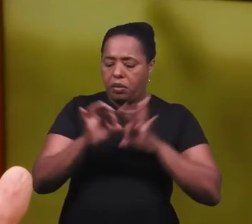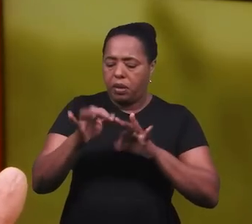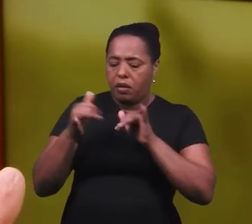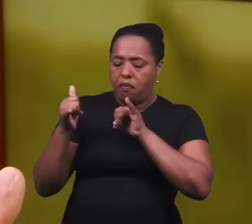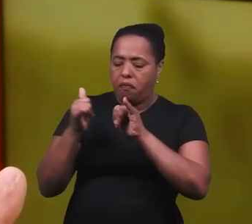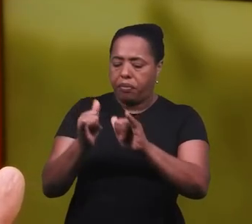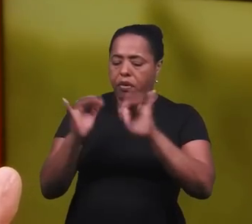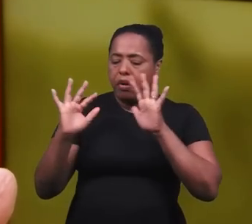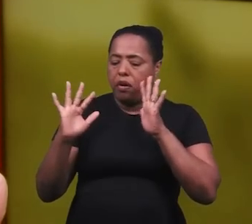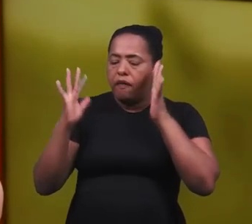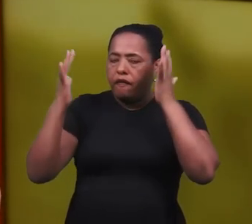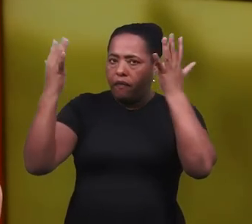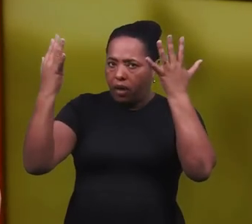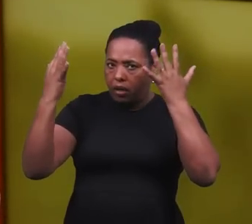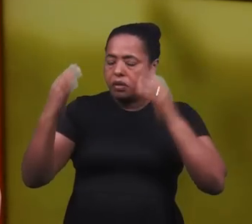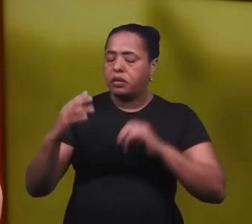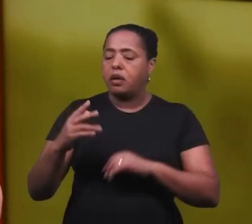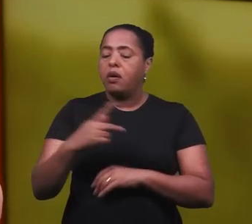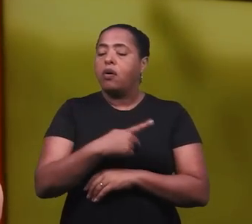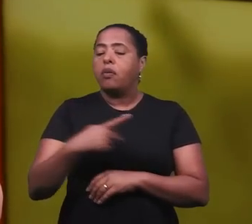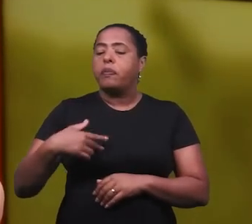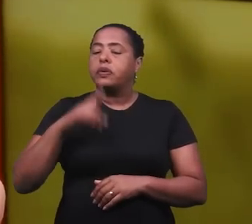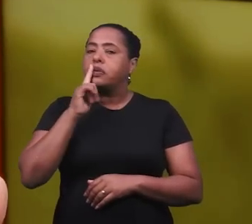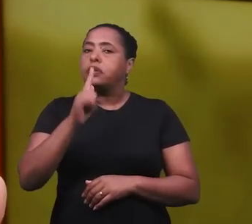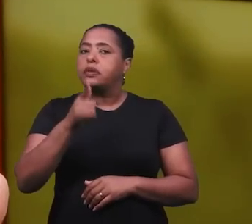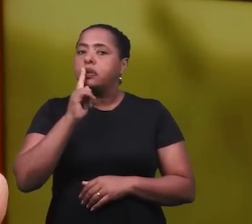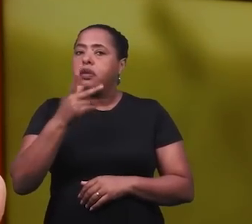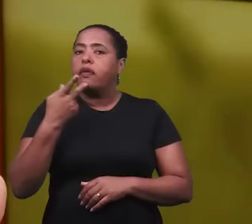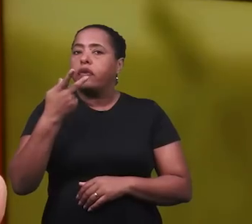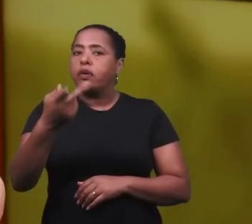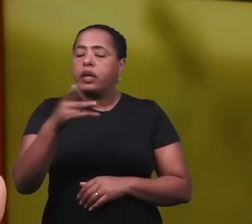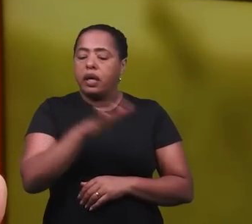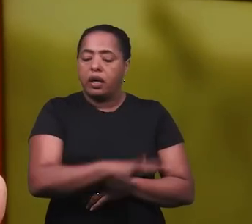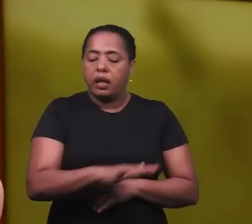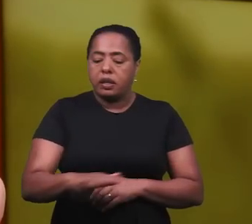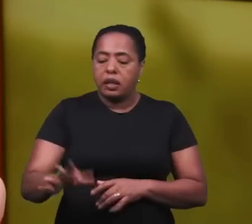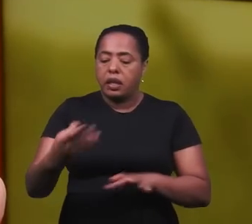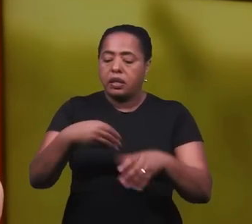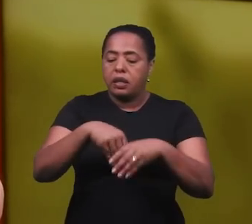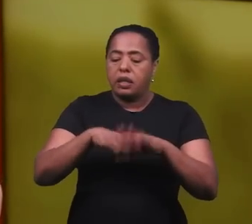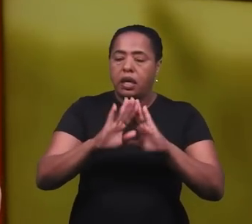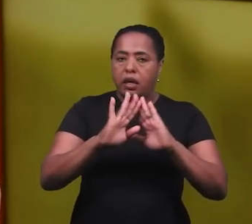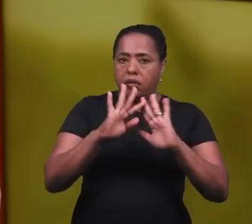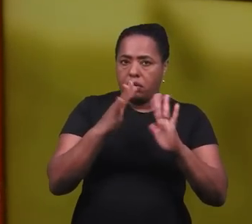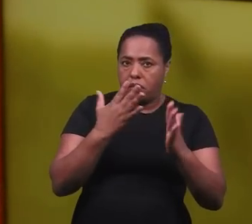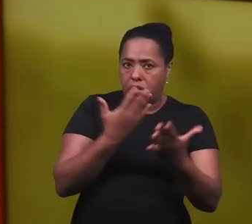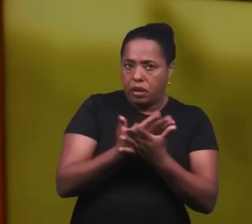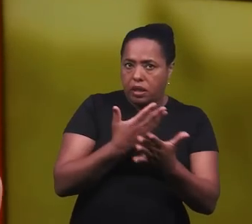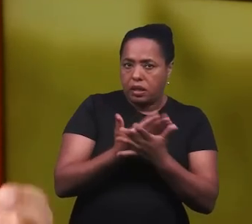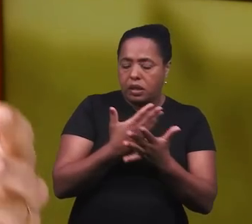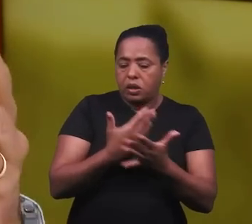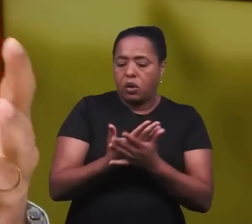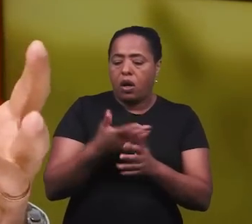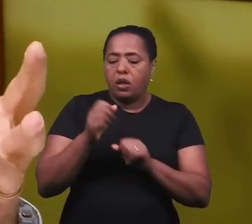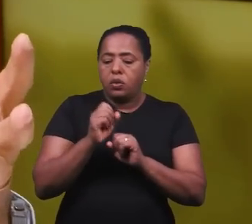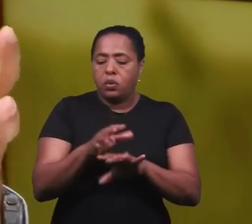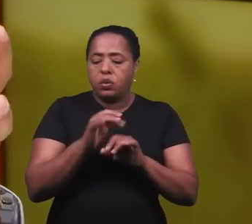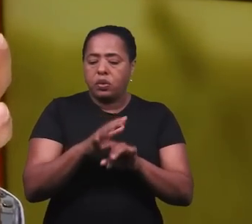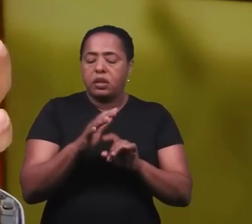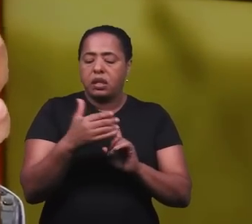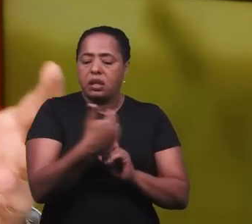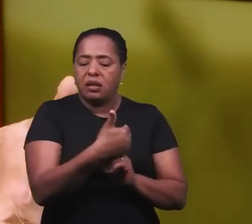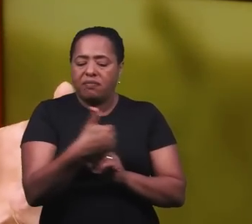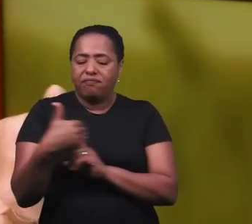deu um seminário e na última reunião que nós tivemos da preparação para trombetas e festas, que ele falou